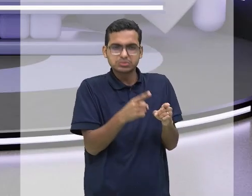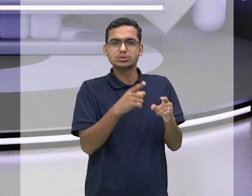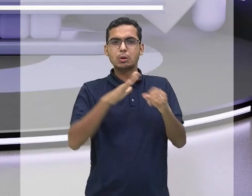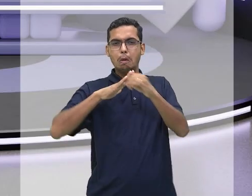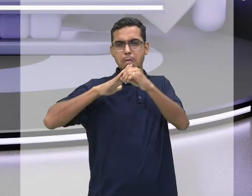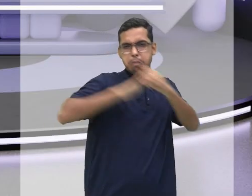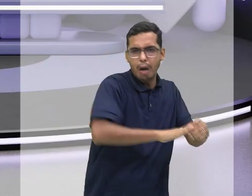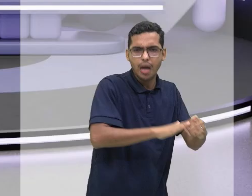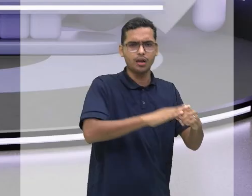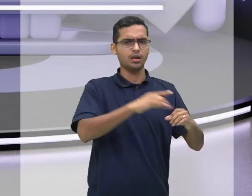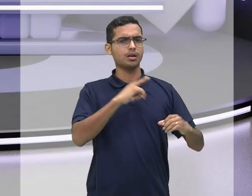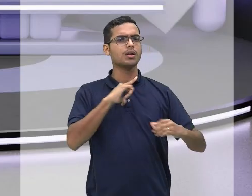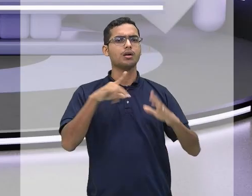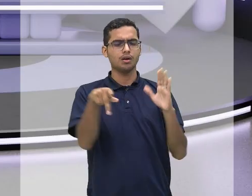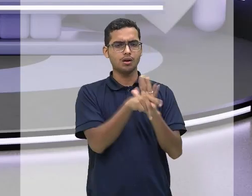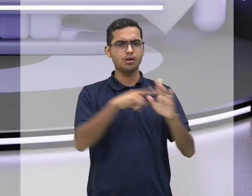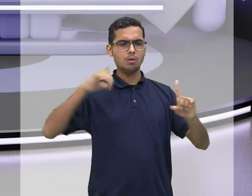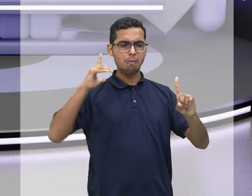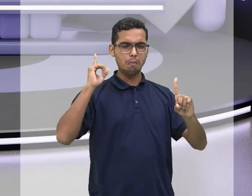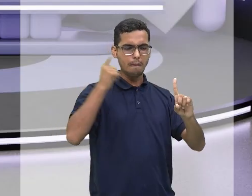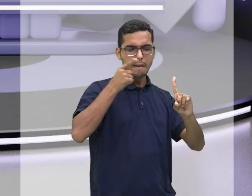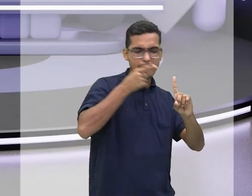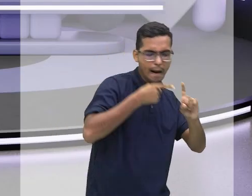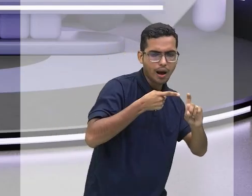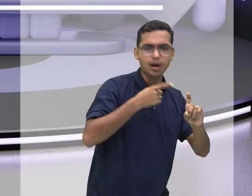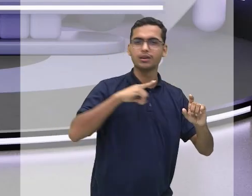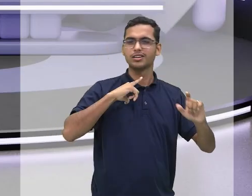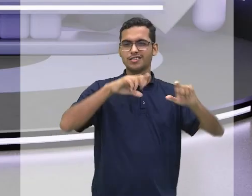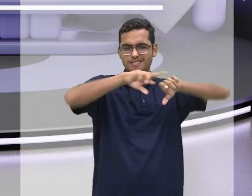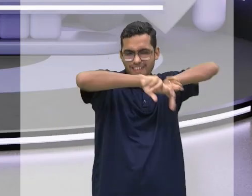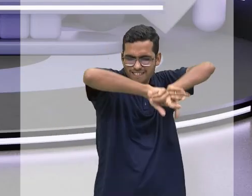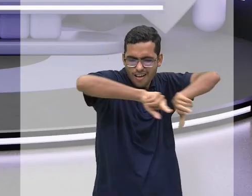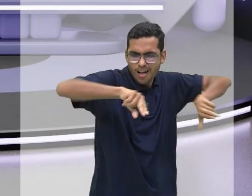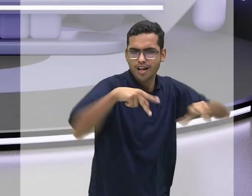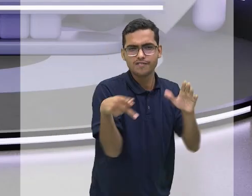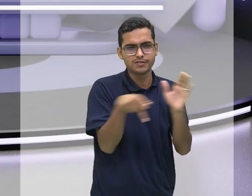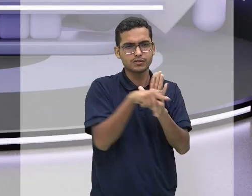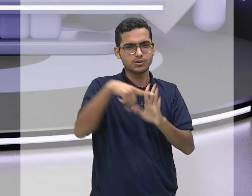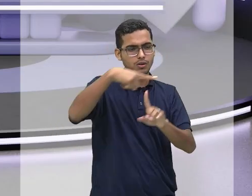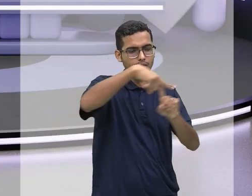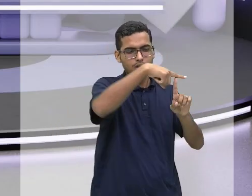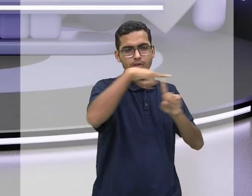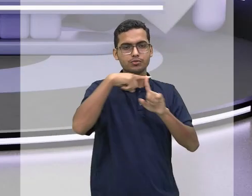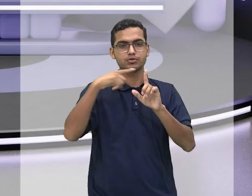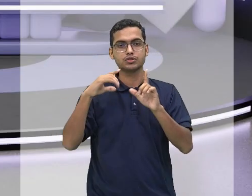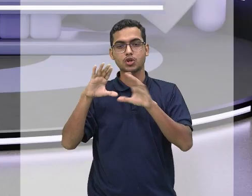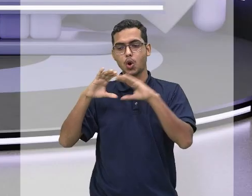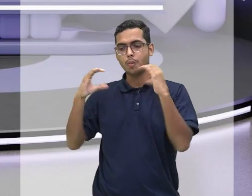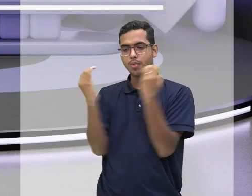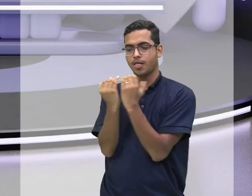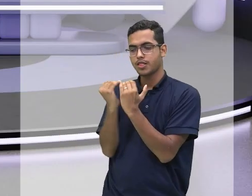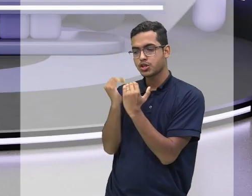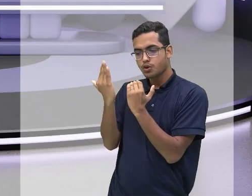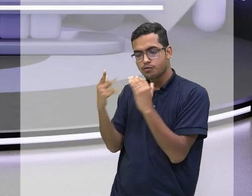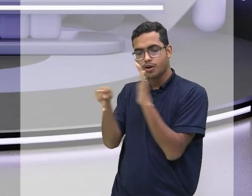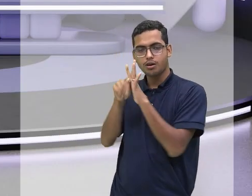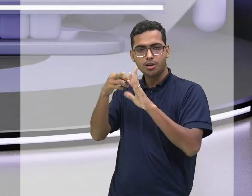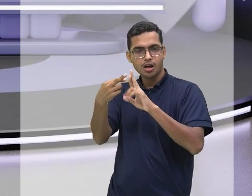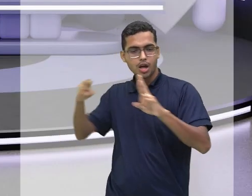vilipendiadas por certas maiorias religiosas, por certas comunidades religiosas que se dizem cristãos,